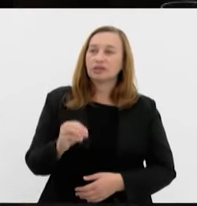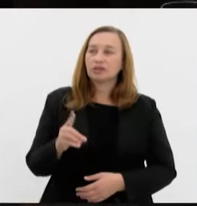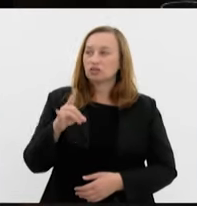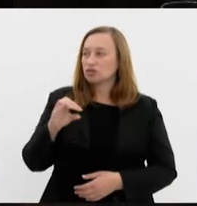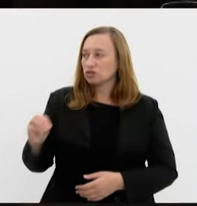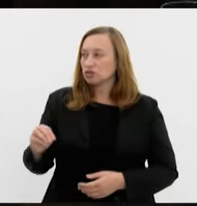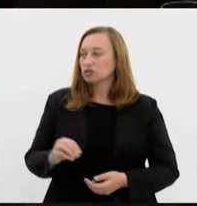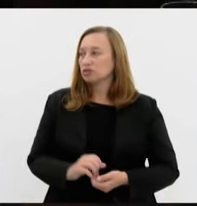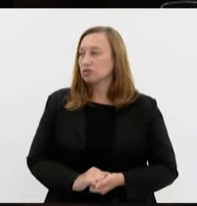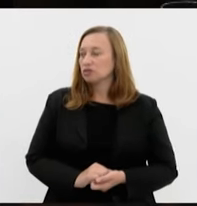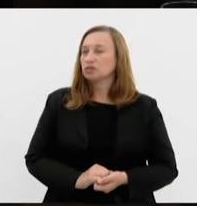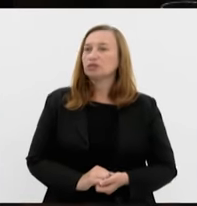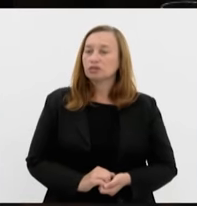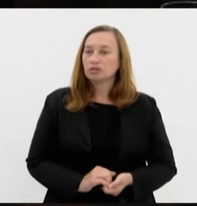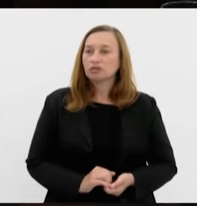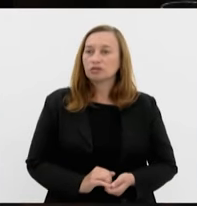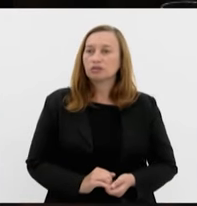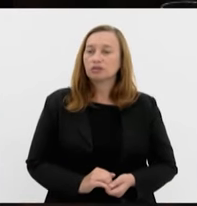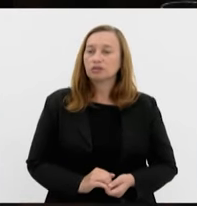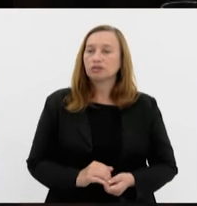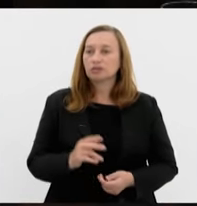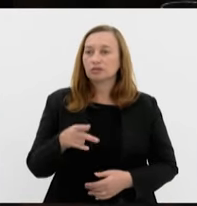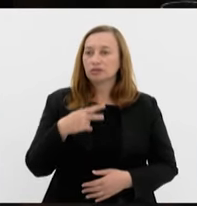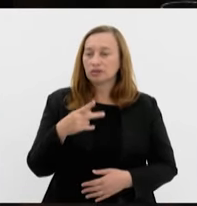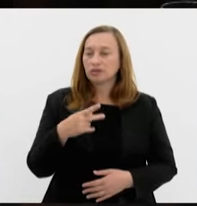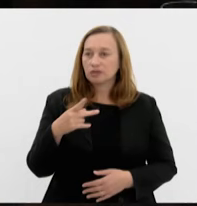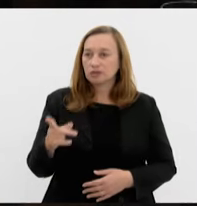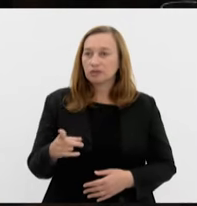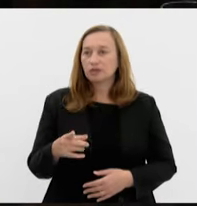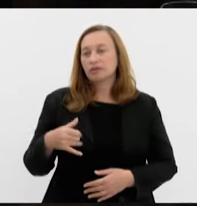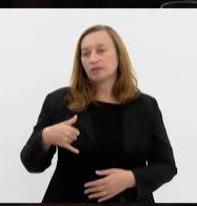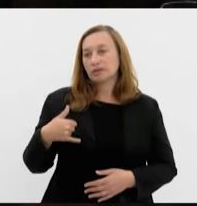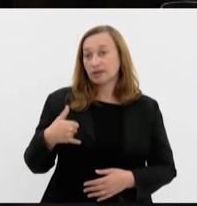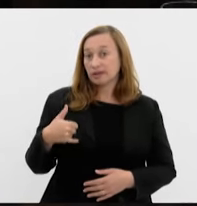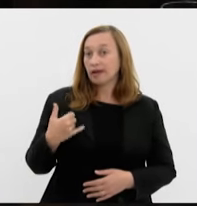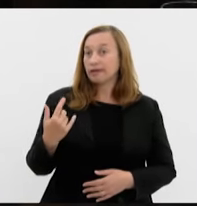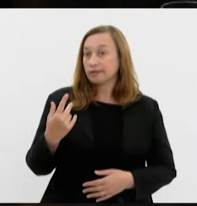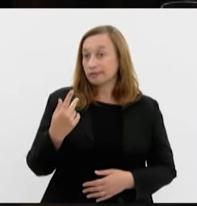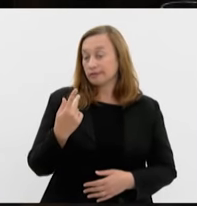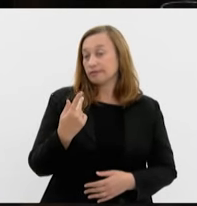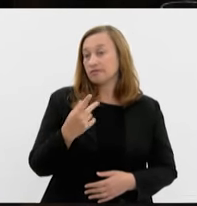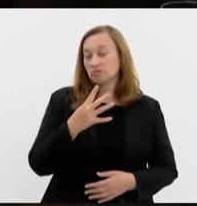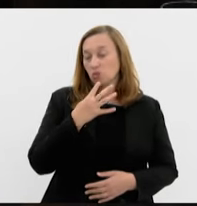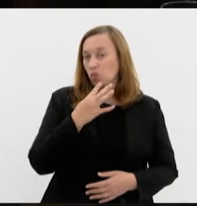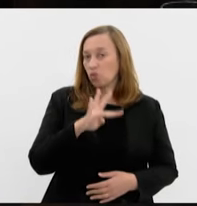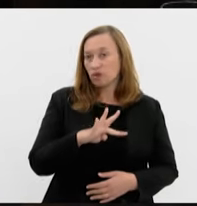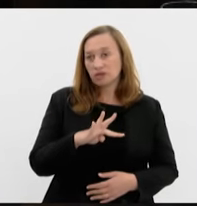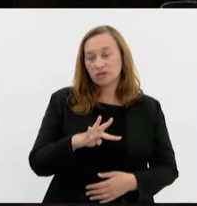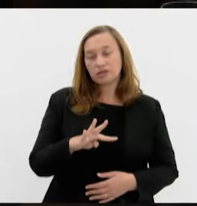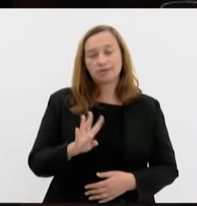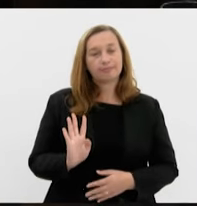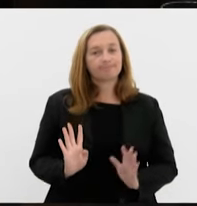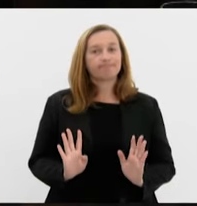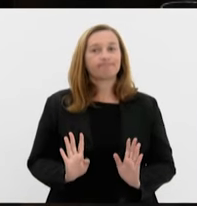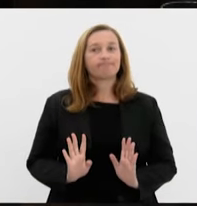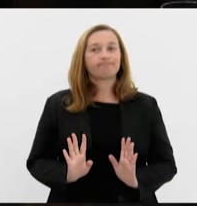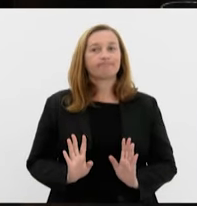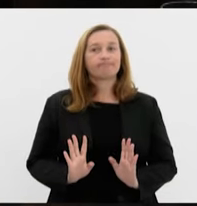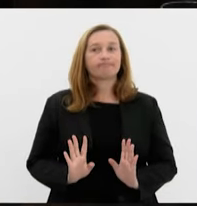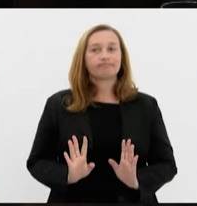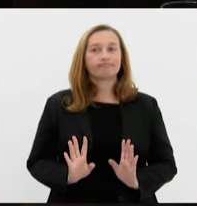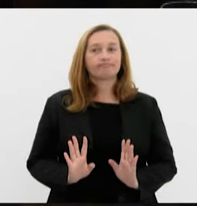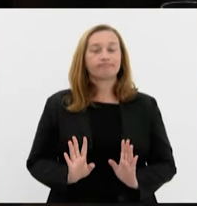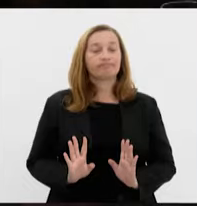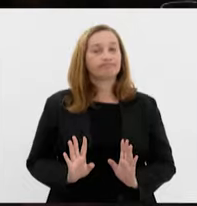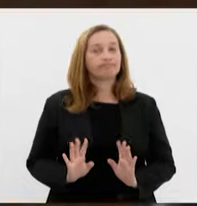época tu era jovem não conhecia porque pela pela idade tu tu não conhecia o comandante não certo não comigo que falou